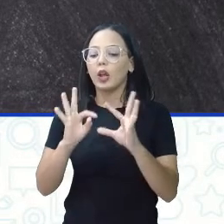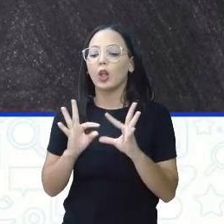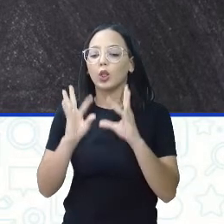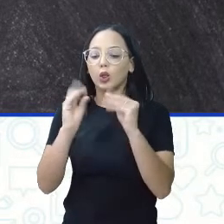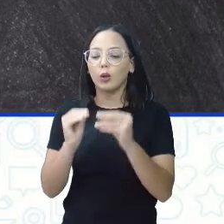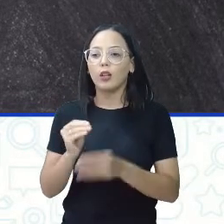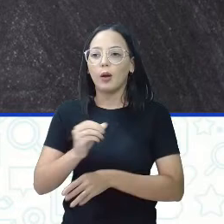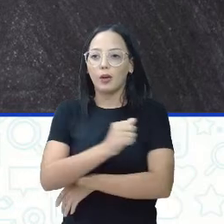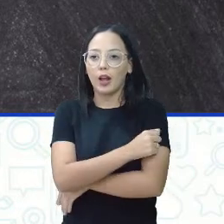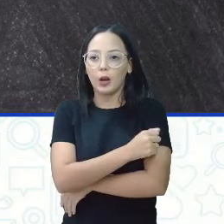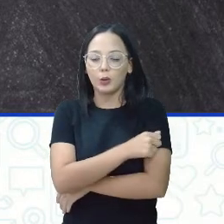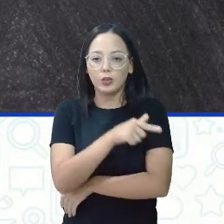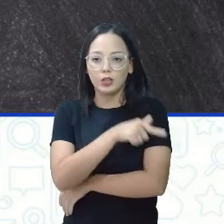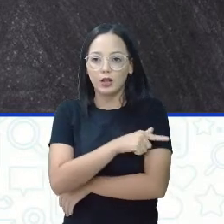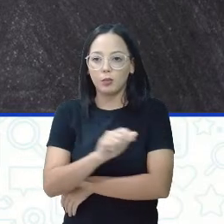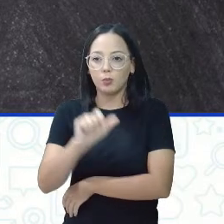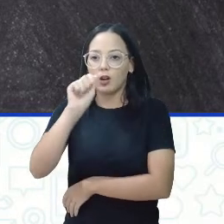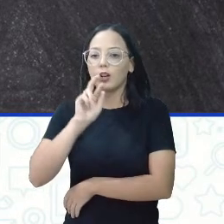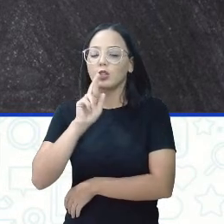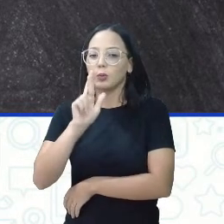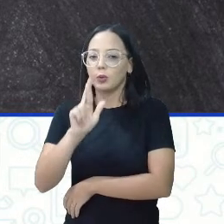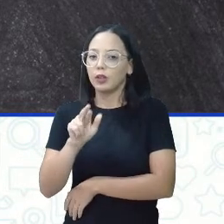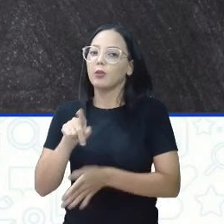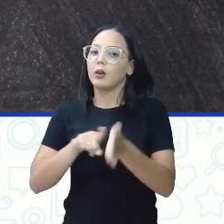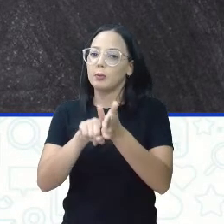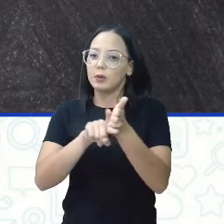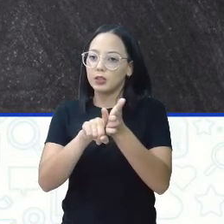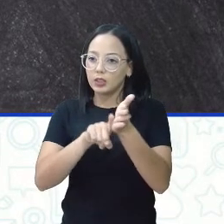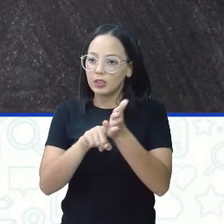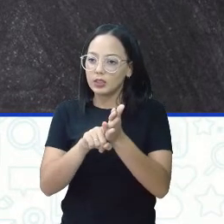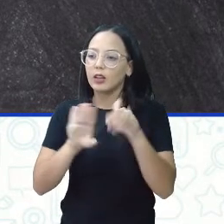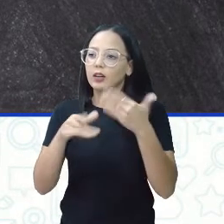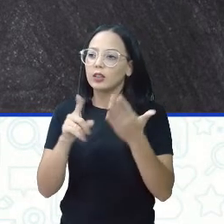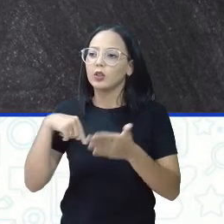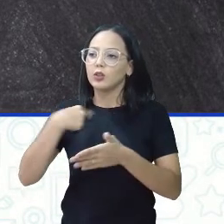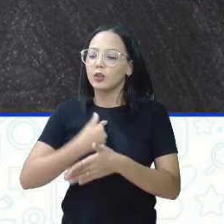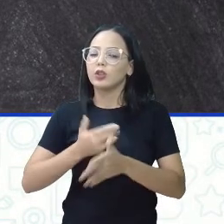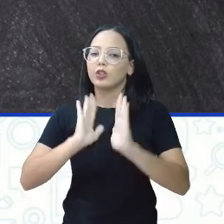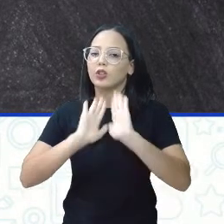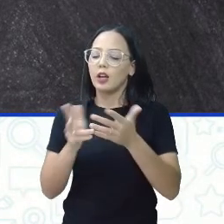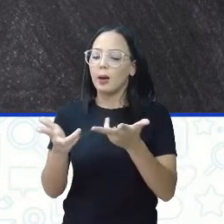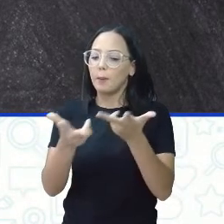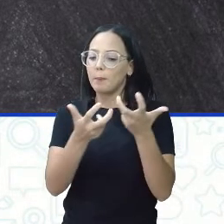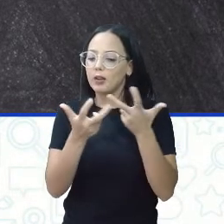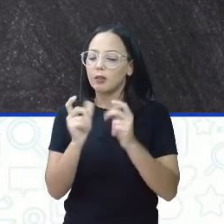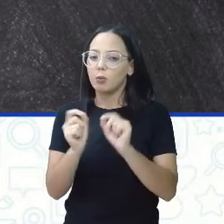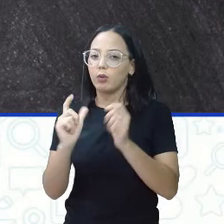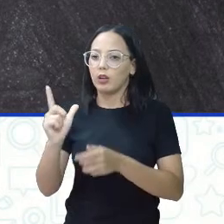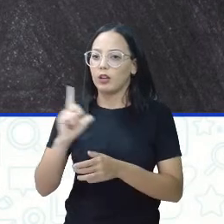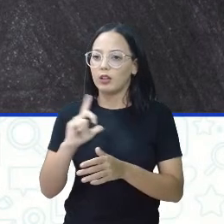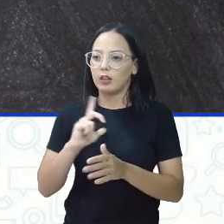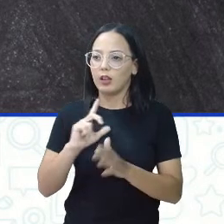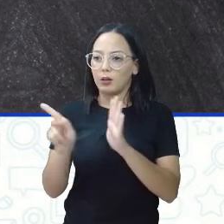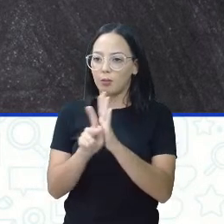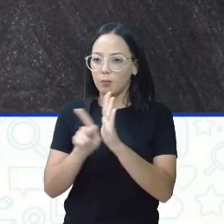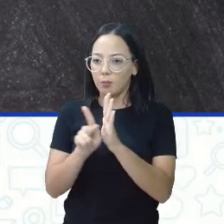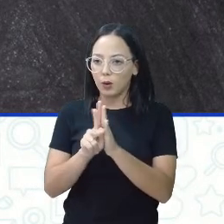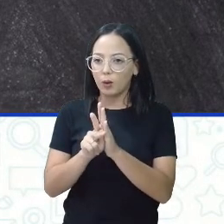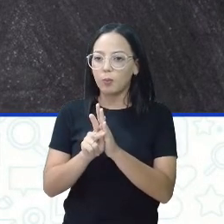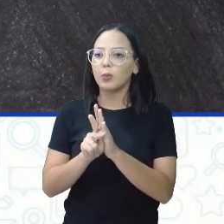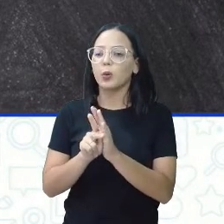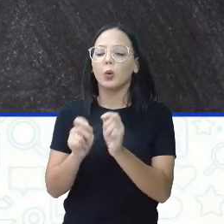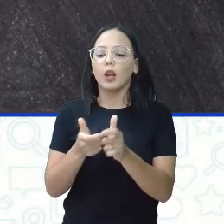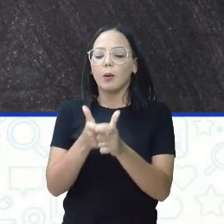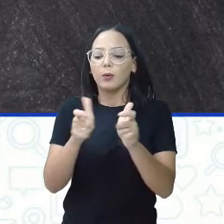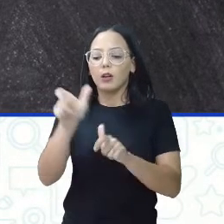nossos alunos do 7º ano A respondendo essa pesquisa. Então a gente já começa a perceber que existe aí uma tendência a